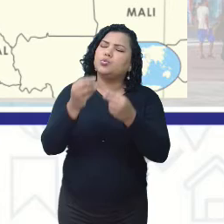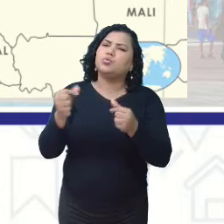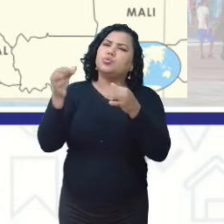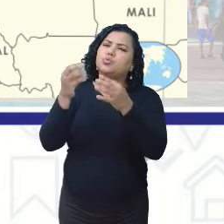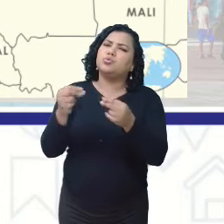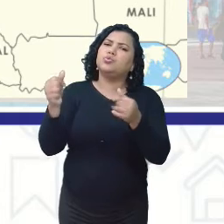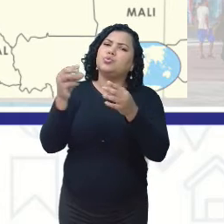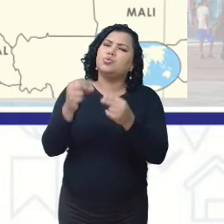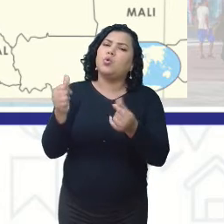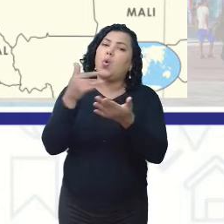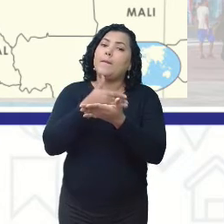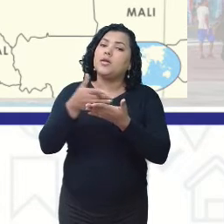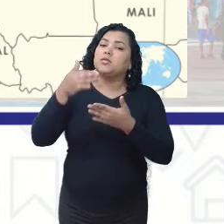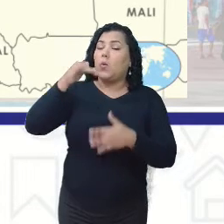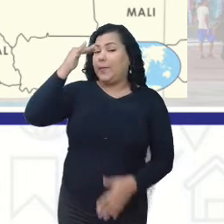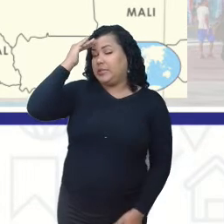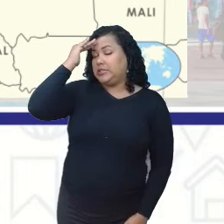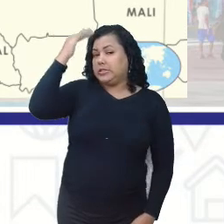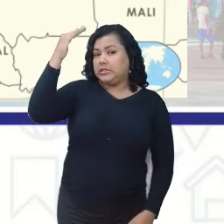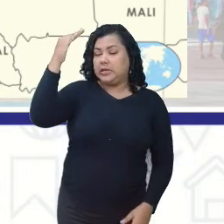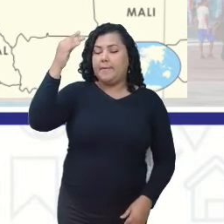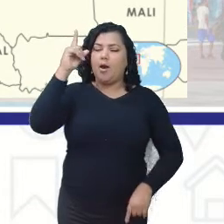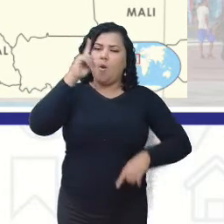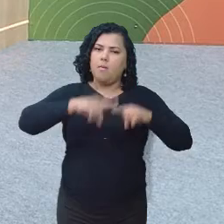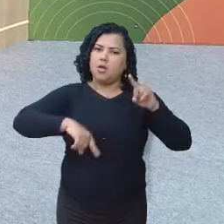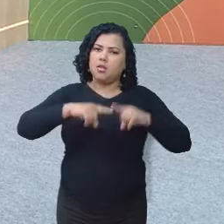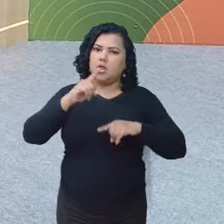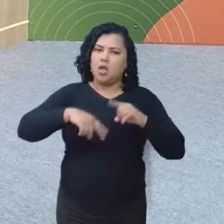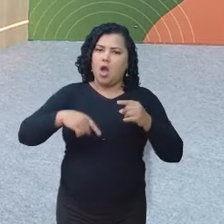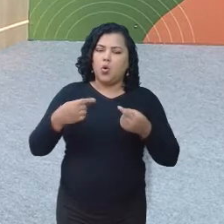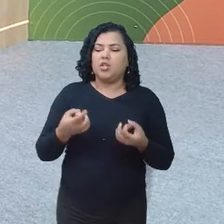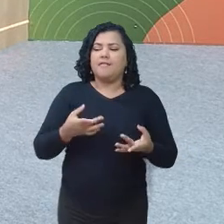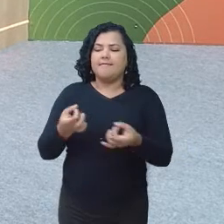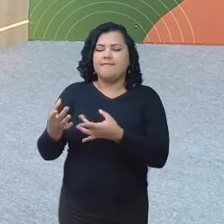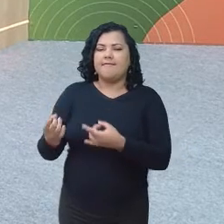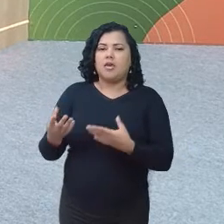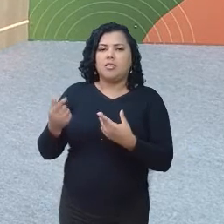principal produto, né, de exportação da colônia aqui